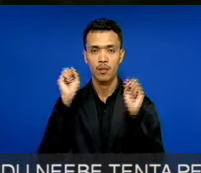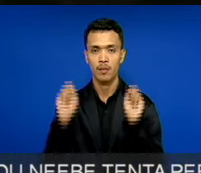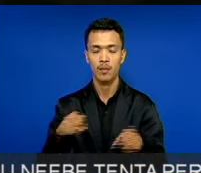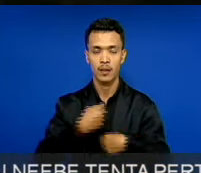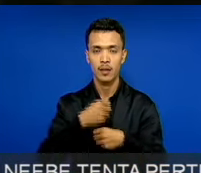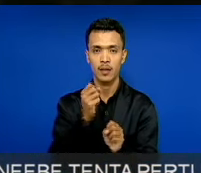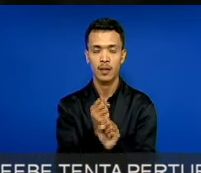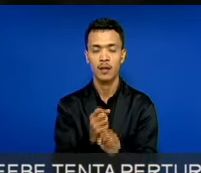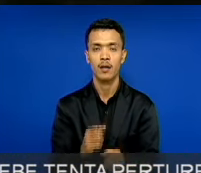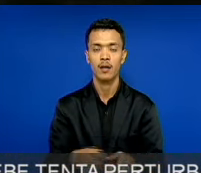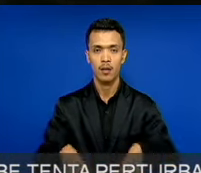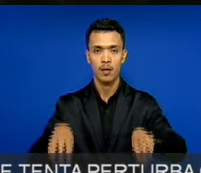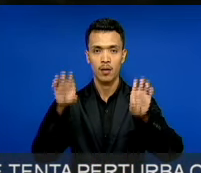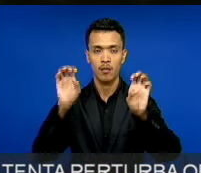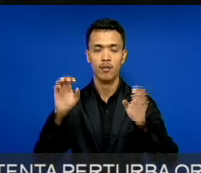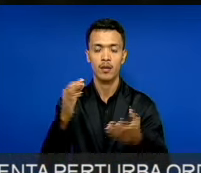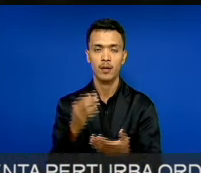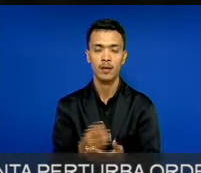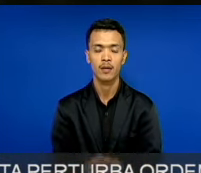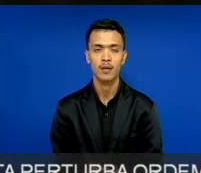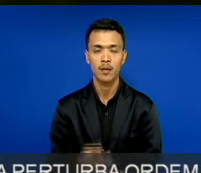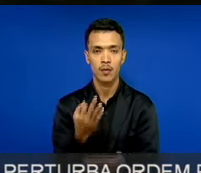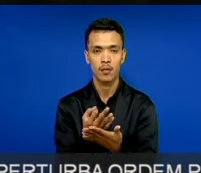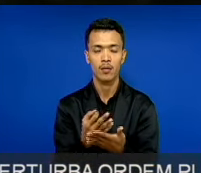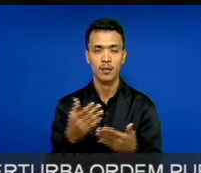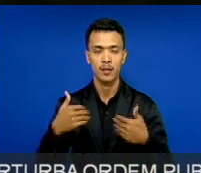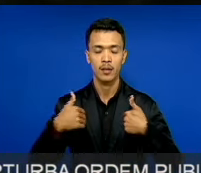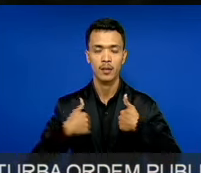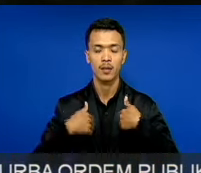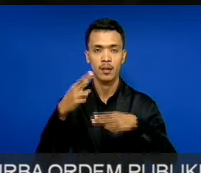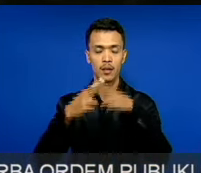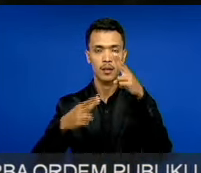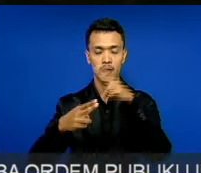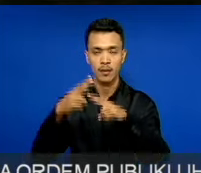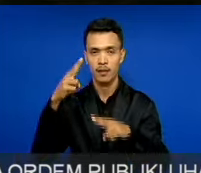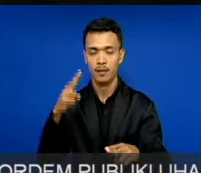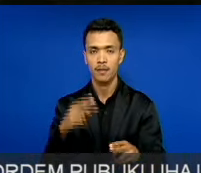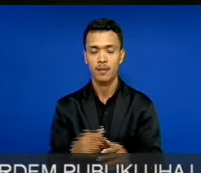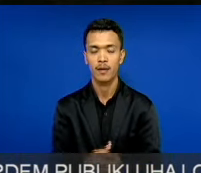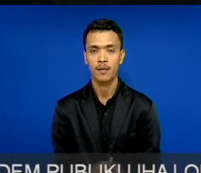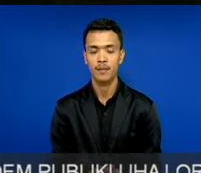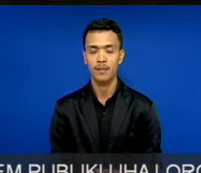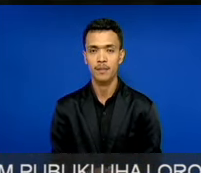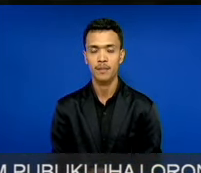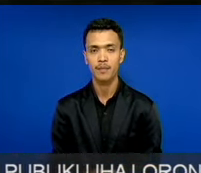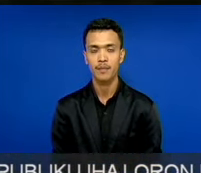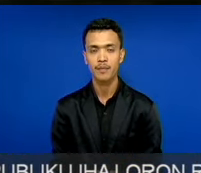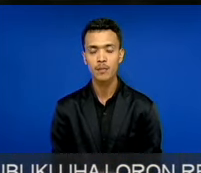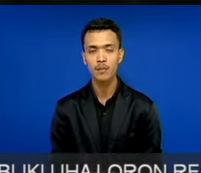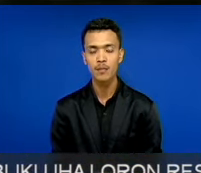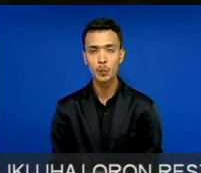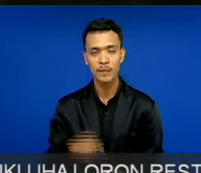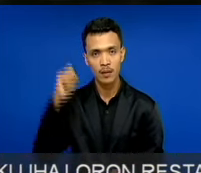Ao Fangari, possa ter estava aí a Lima. E de lembra que de Sebuca, se aumenta na Fátima, ou em